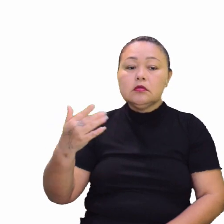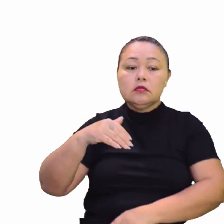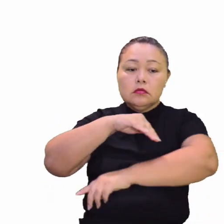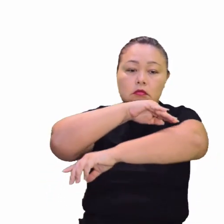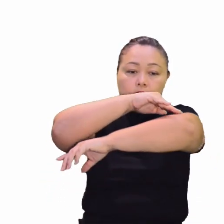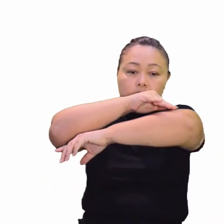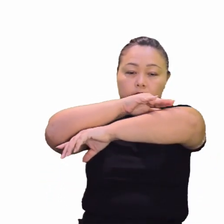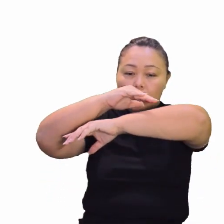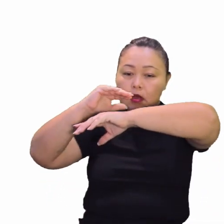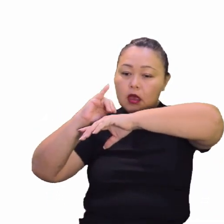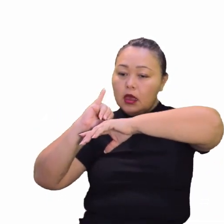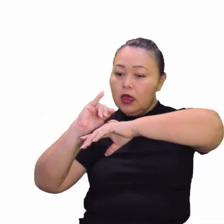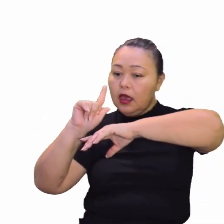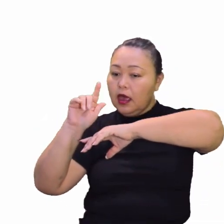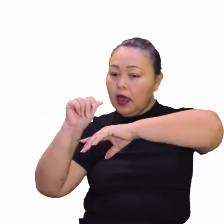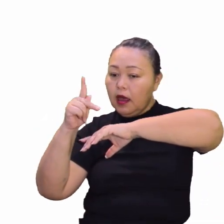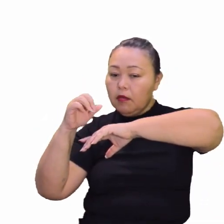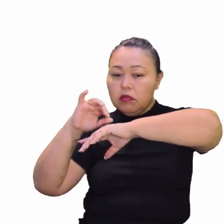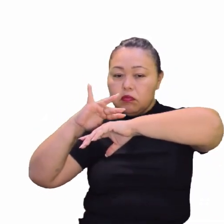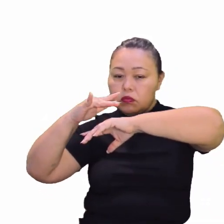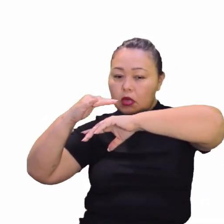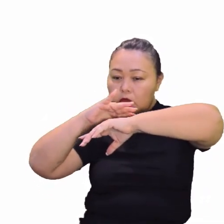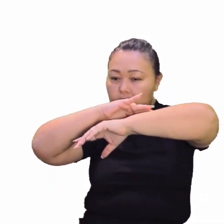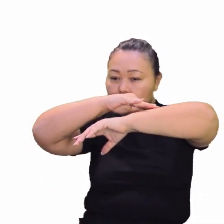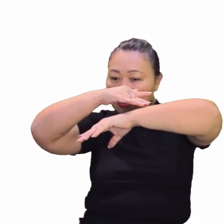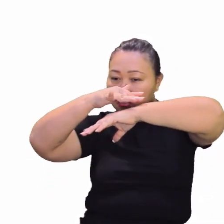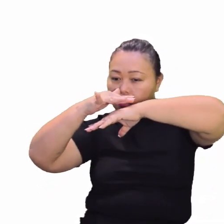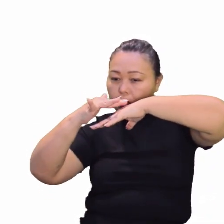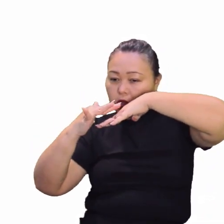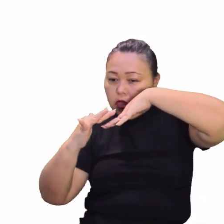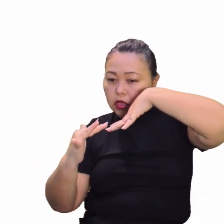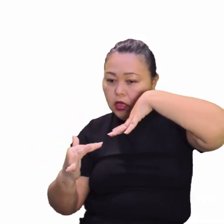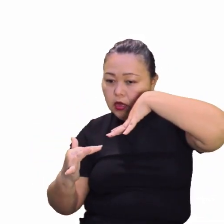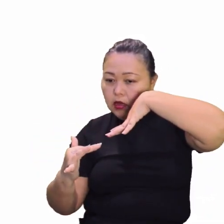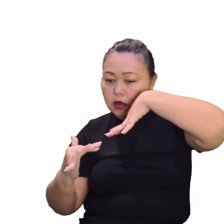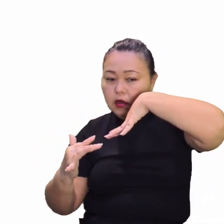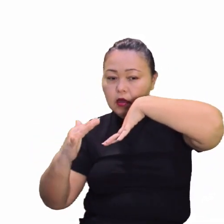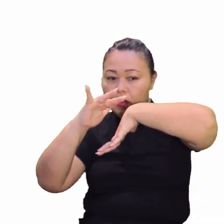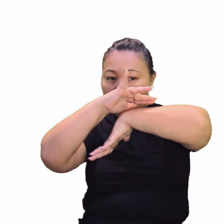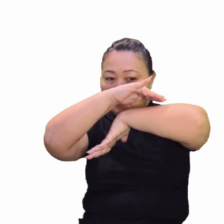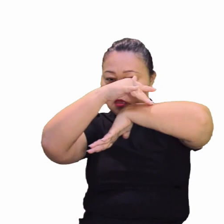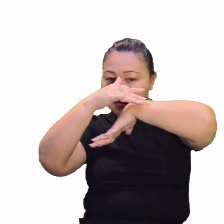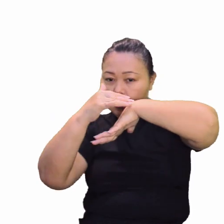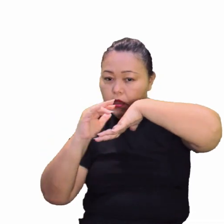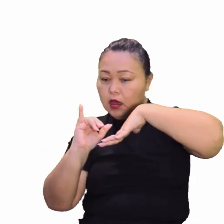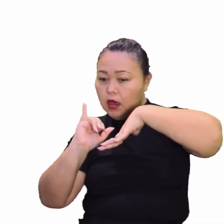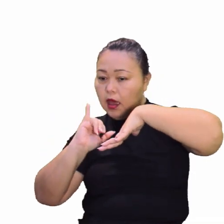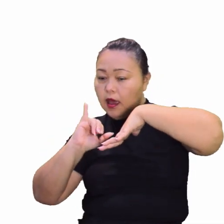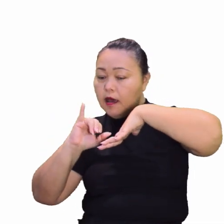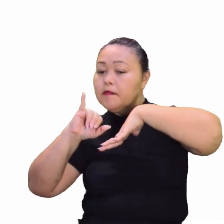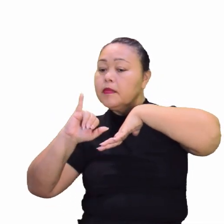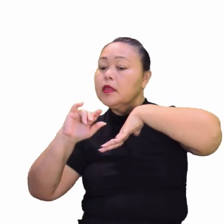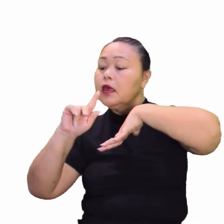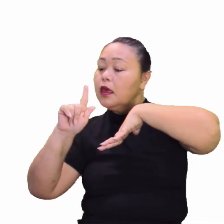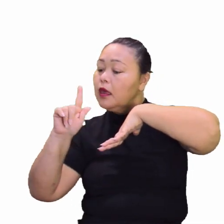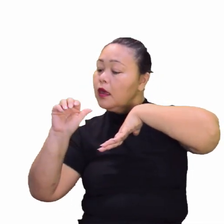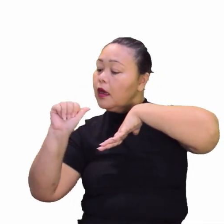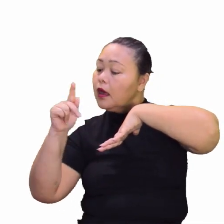firme para igapó, nós temos uma área de declividade. Então, essa mata de igapó, ela